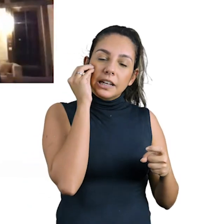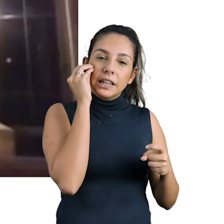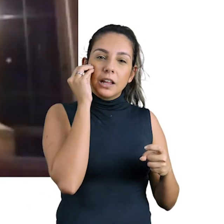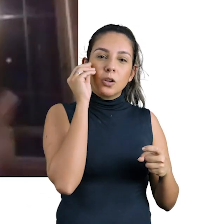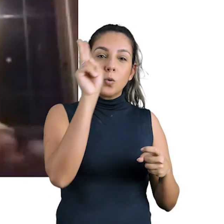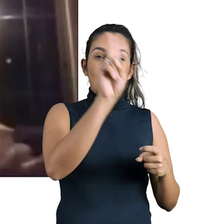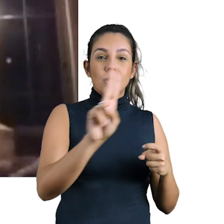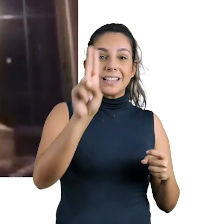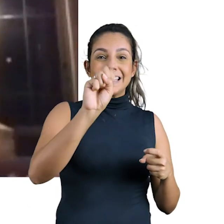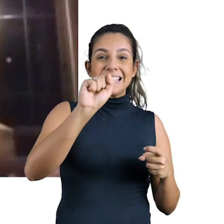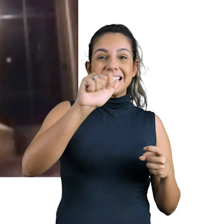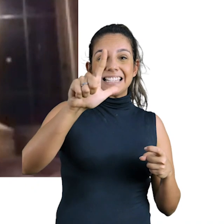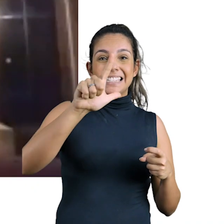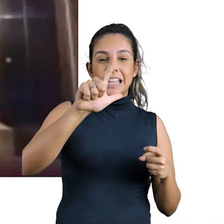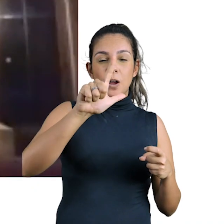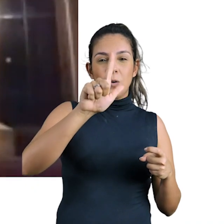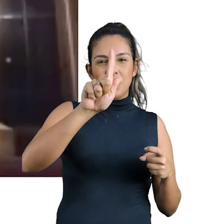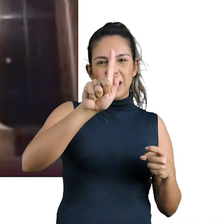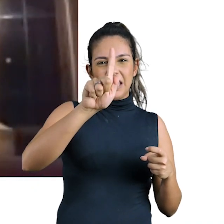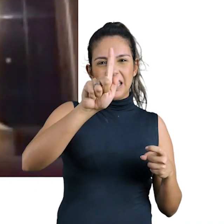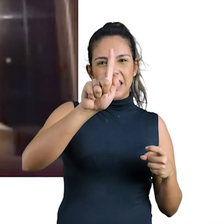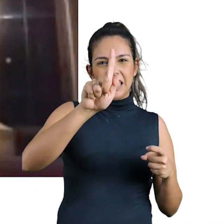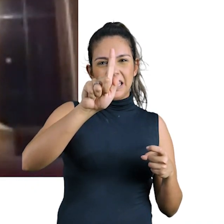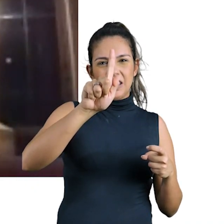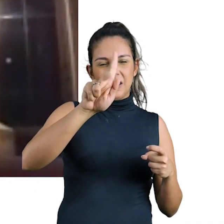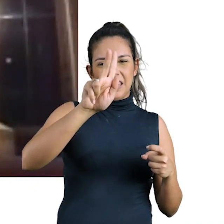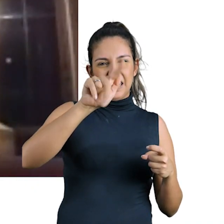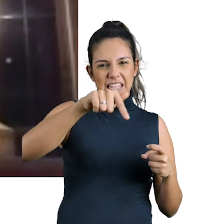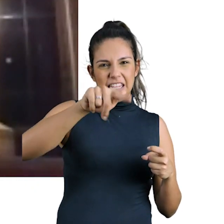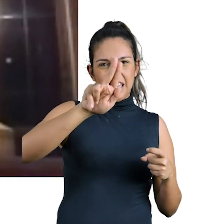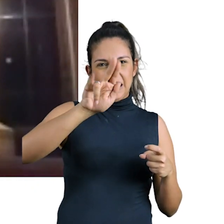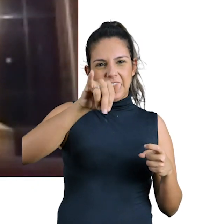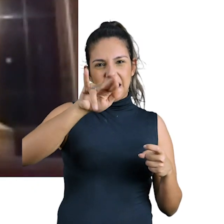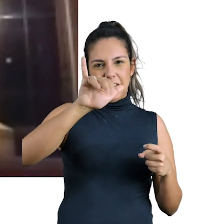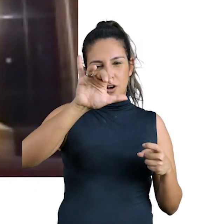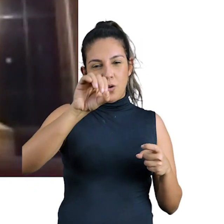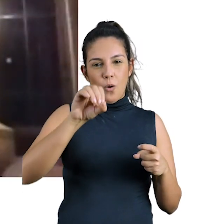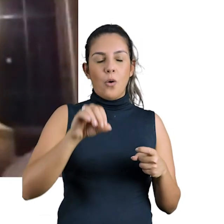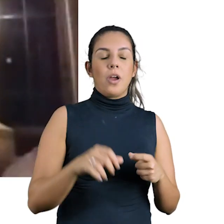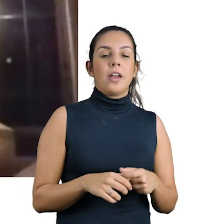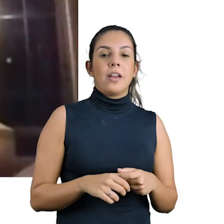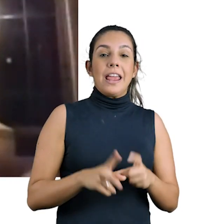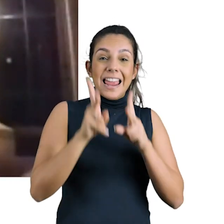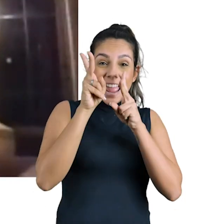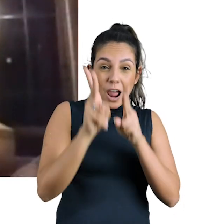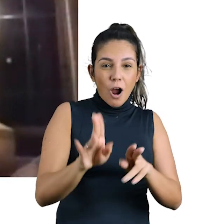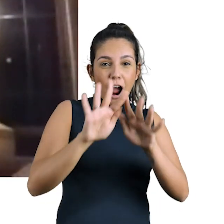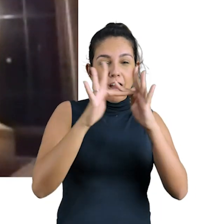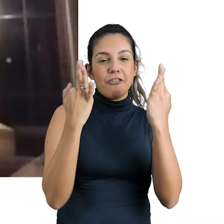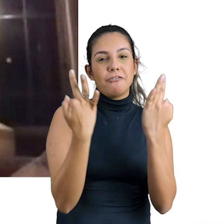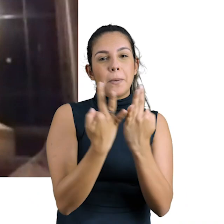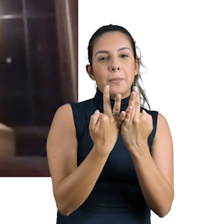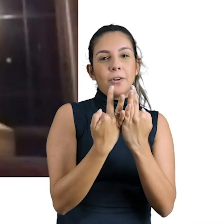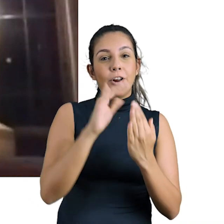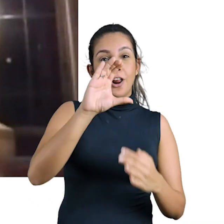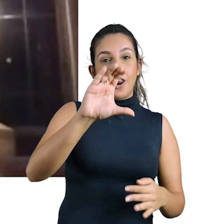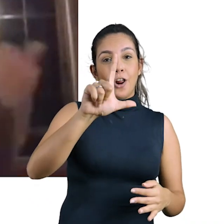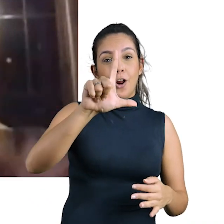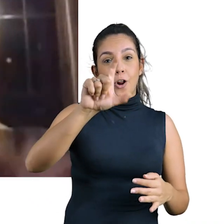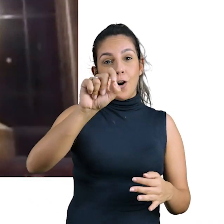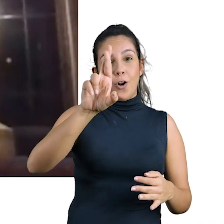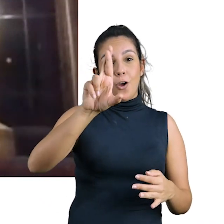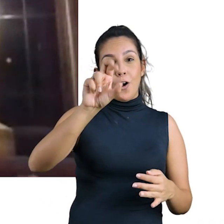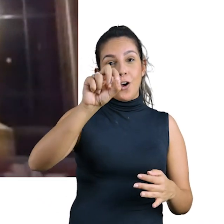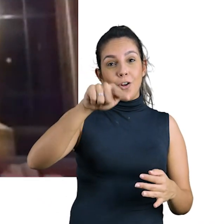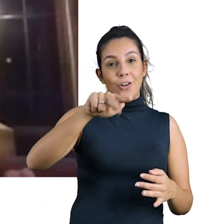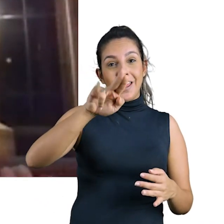tentaram usar sal de quinino. Sal de quinino, Afonso, é da família do quê? Da